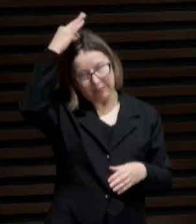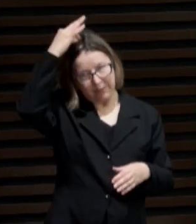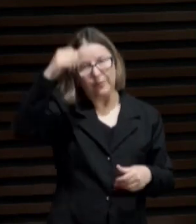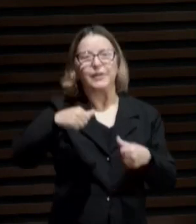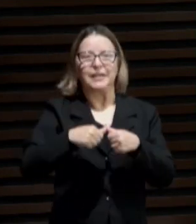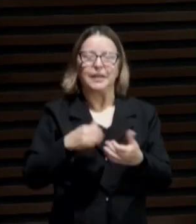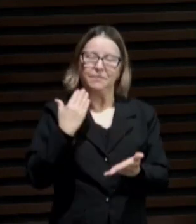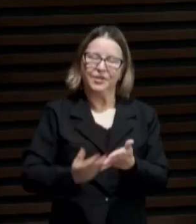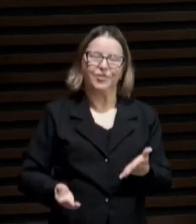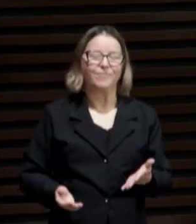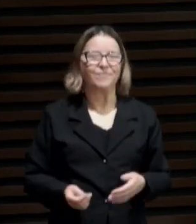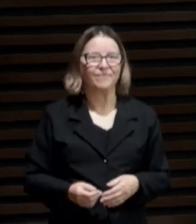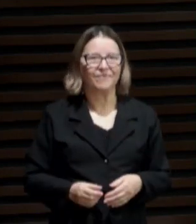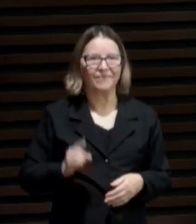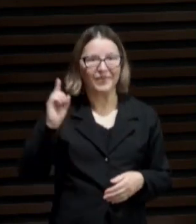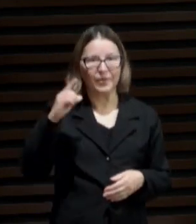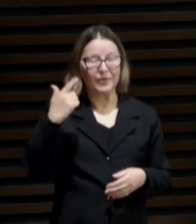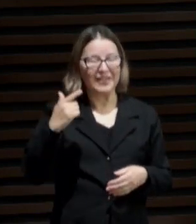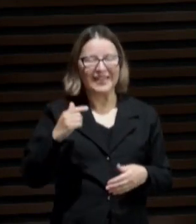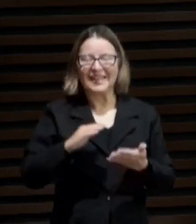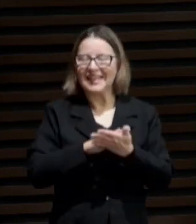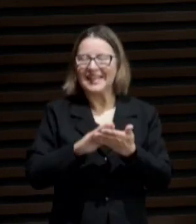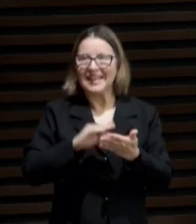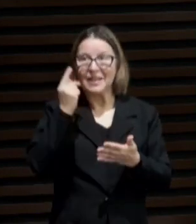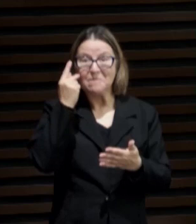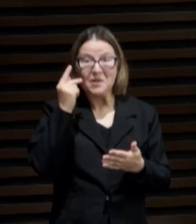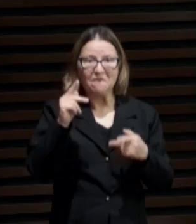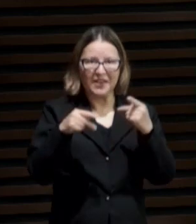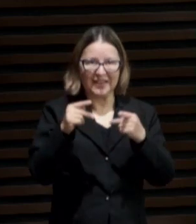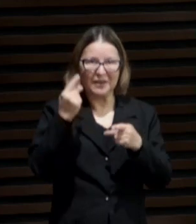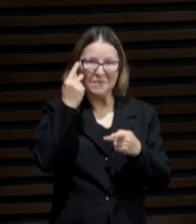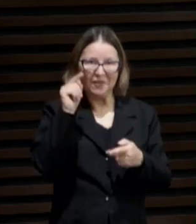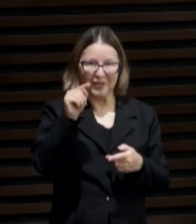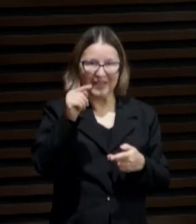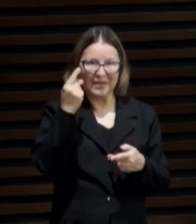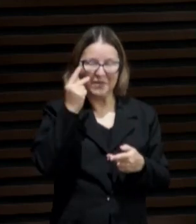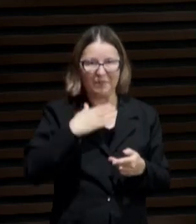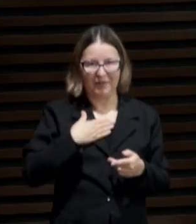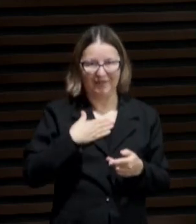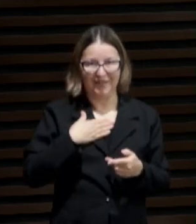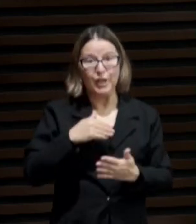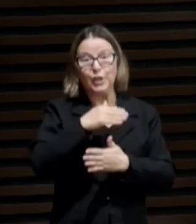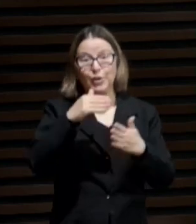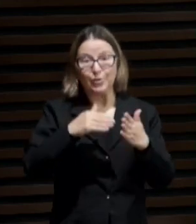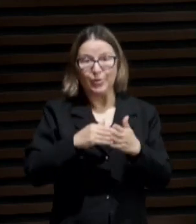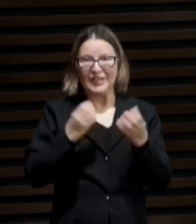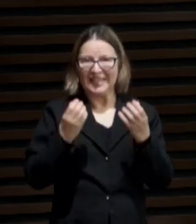Então, Deus não tem nada para falar para você e para mim. Tudo que Ele tinha dito